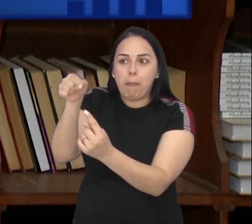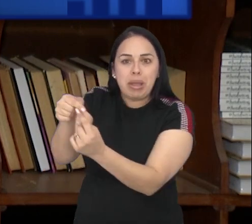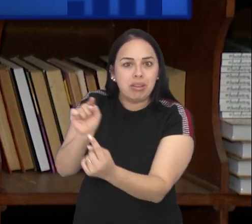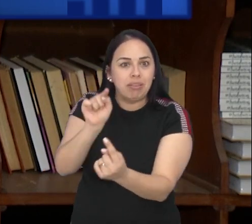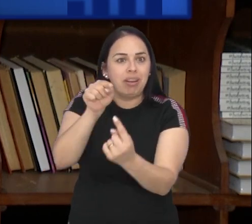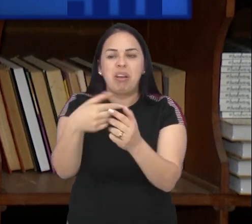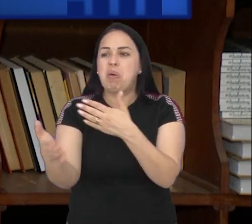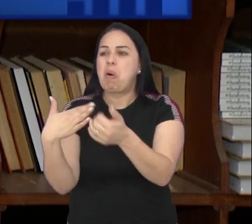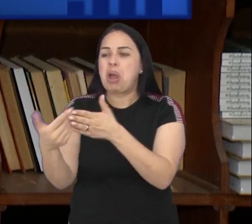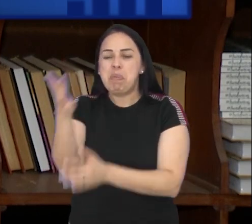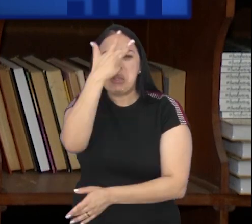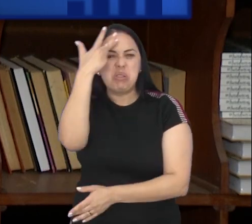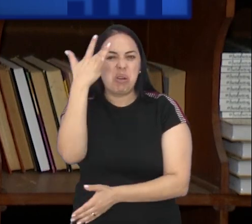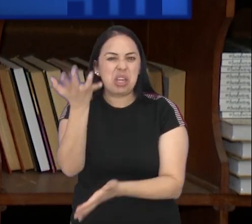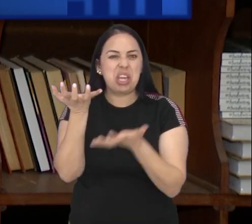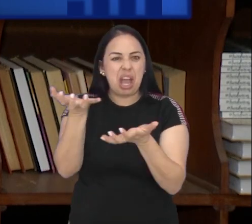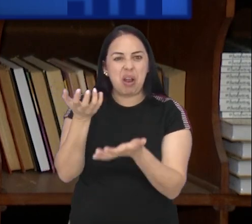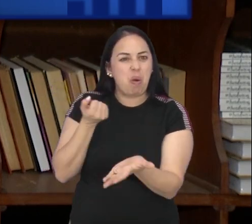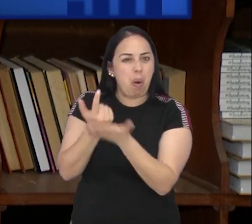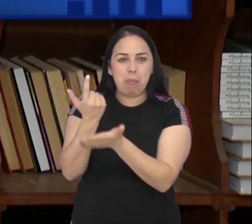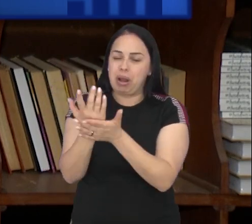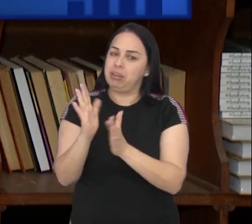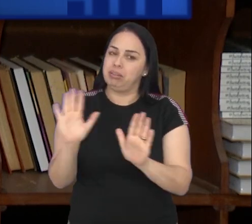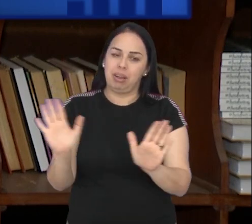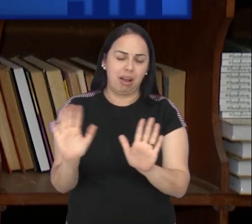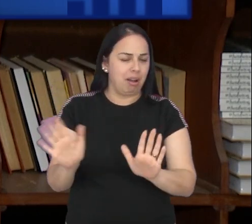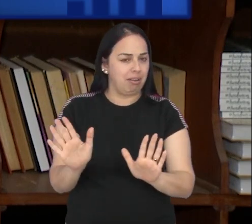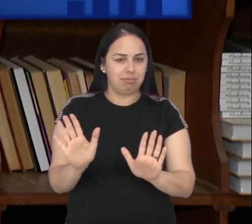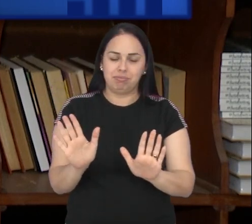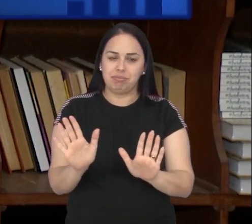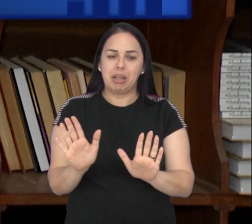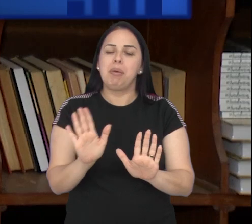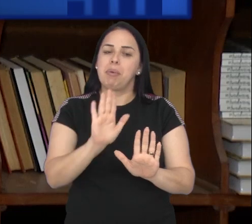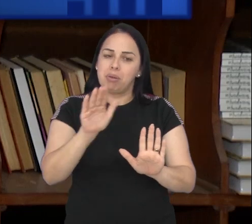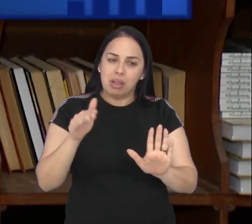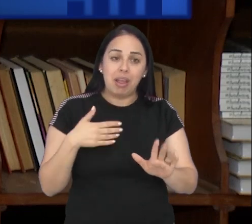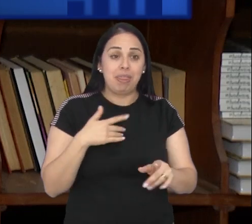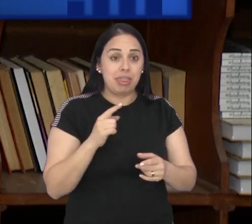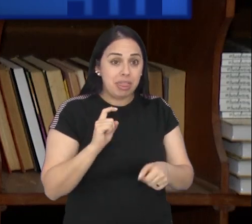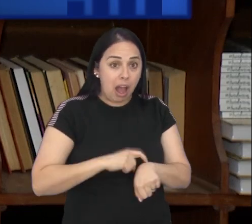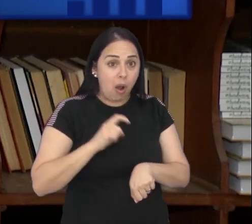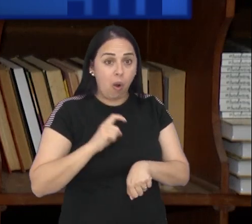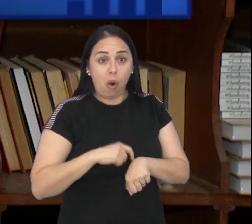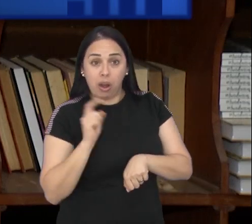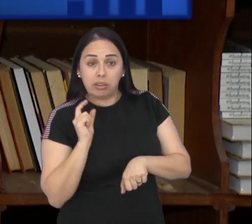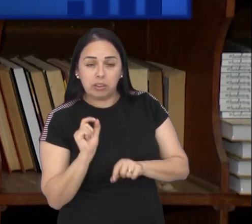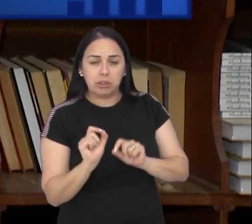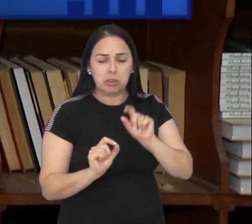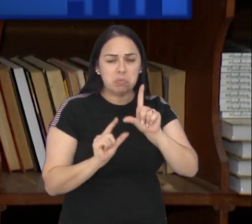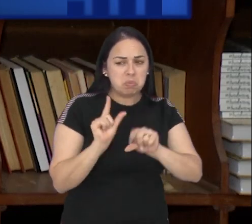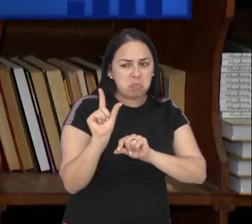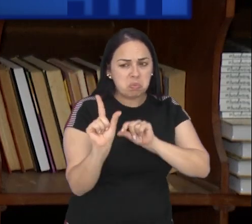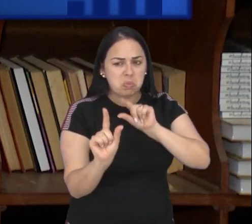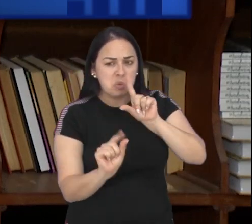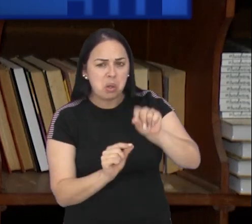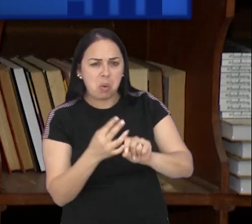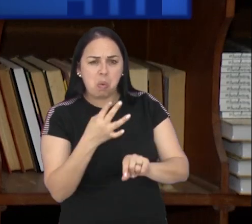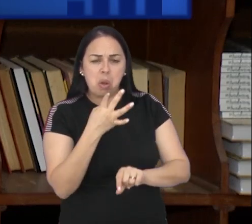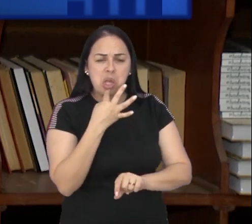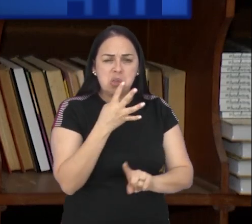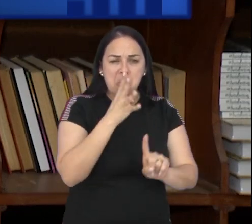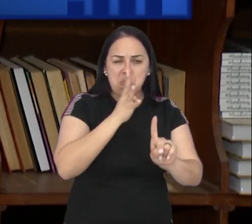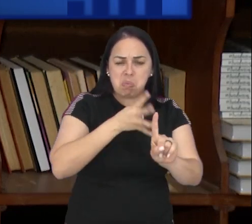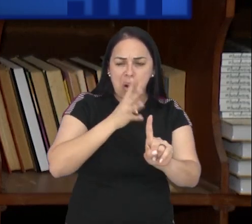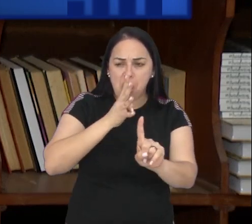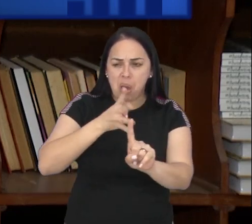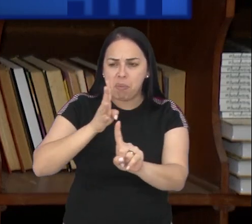qualquer pessoa que queira comprar ou qualquer um. E não é assim que funciona, porque na hora de você definir o teu público-alvo, você vai conhecer sobre o teu